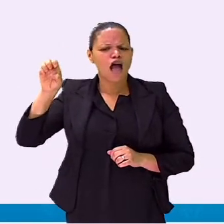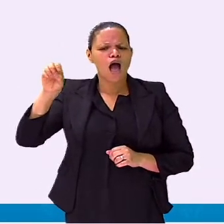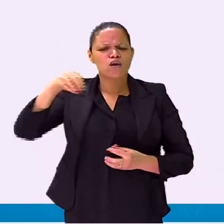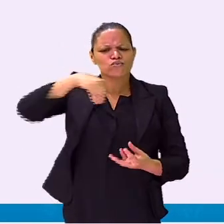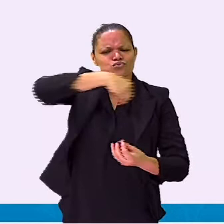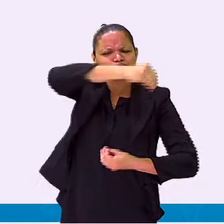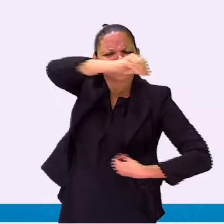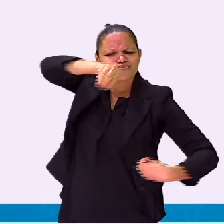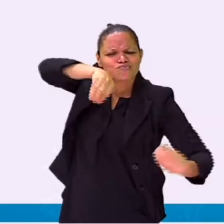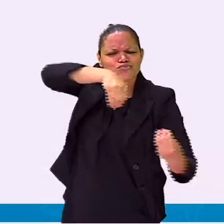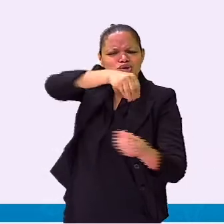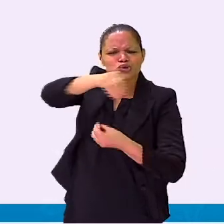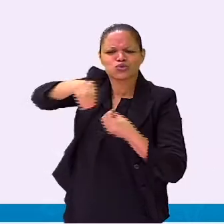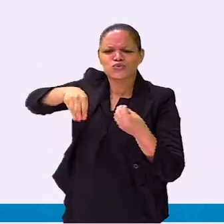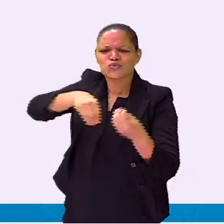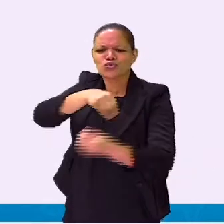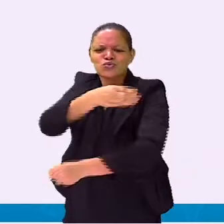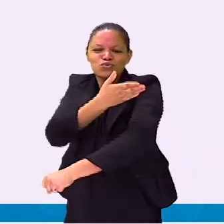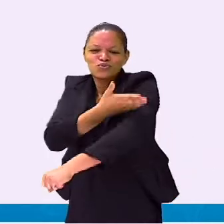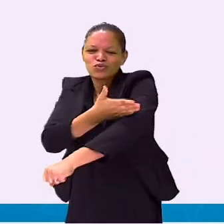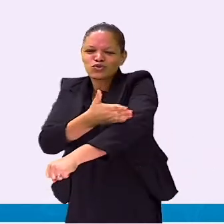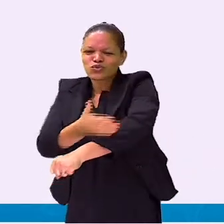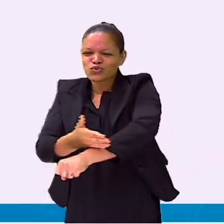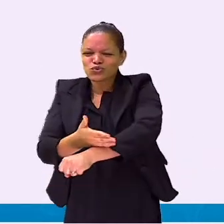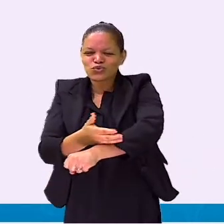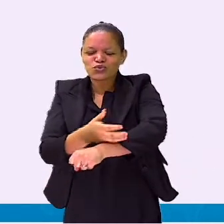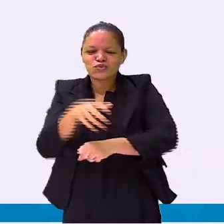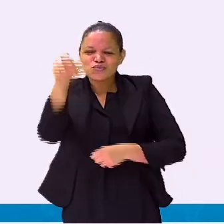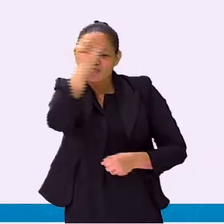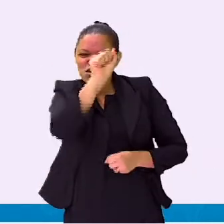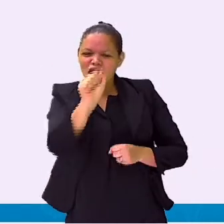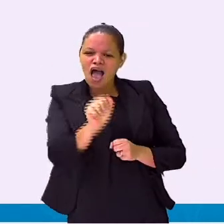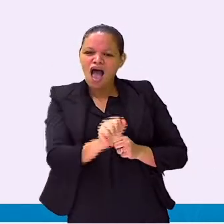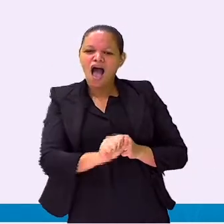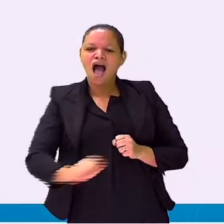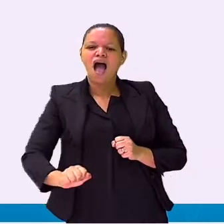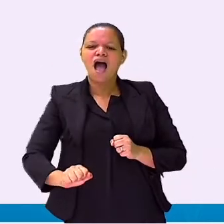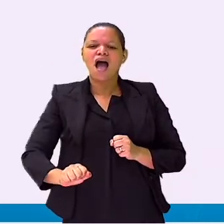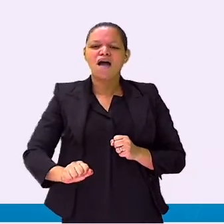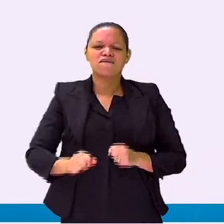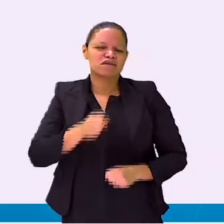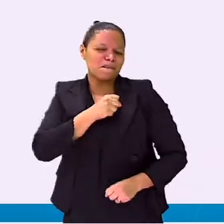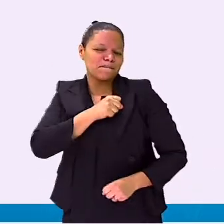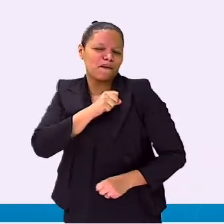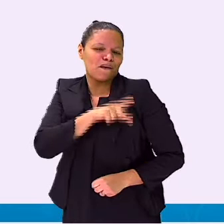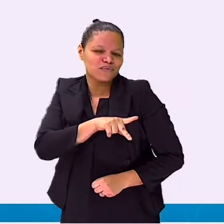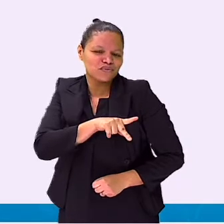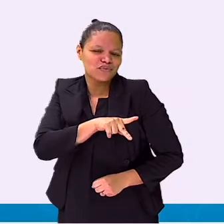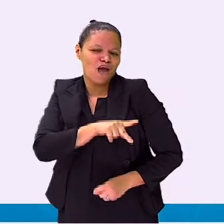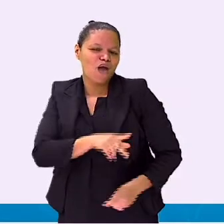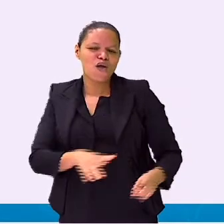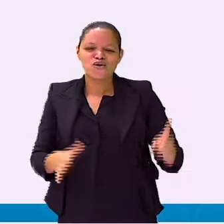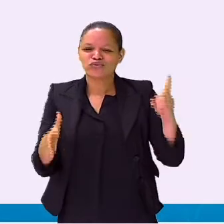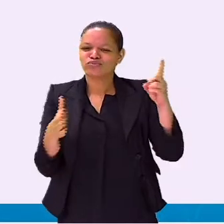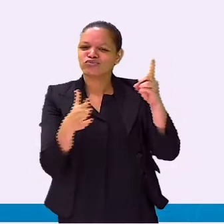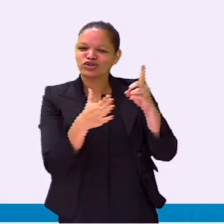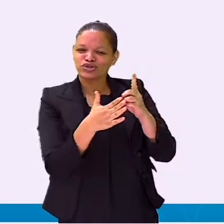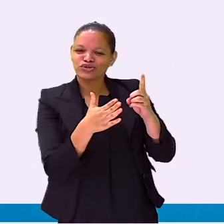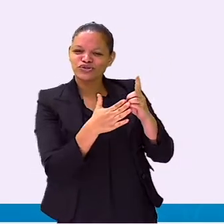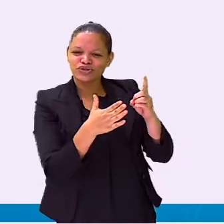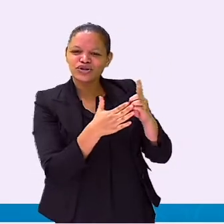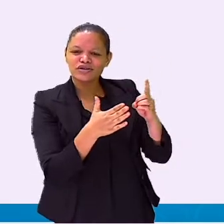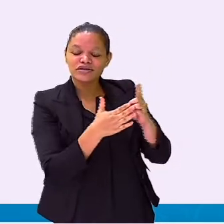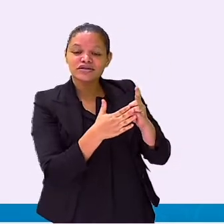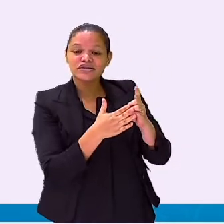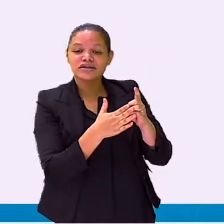africanas, italiana, portuguesa, das tradições indígenas. É a moda de viola,